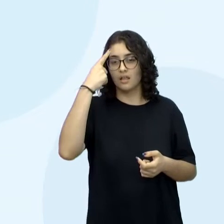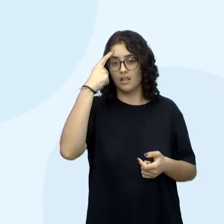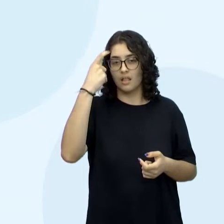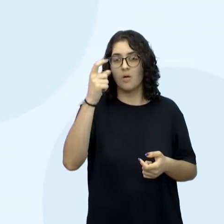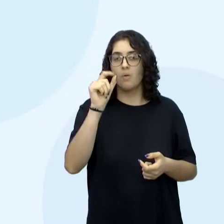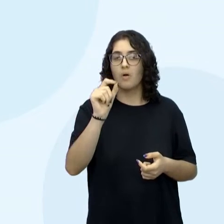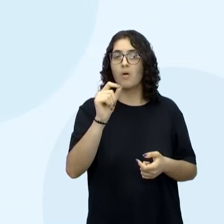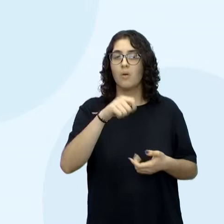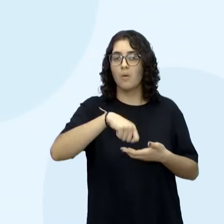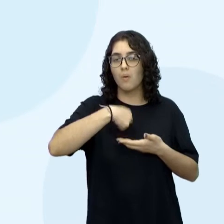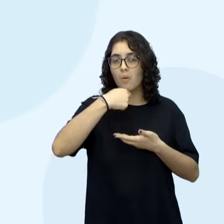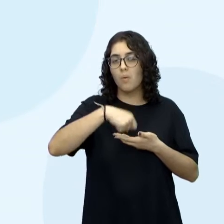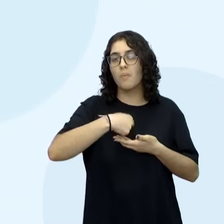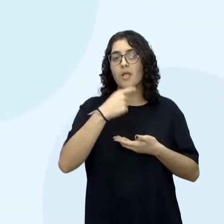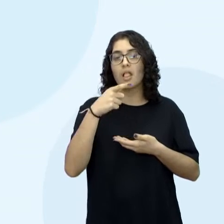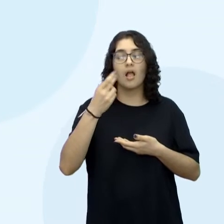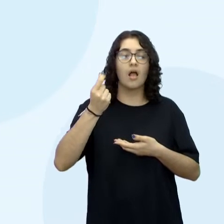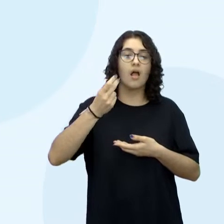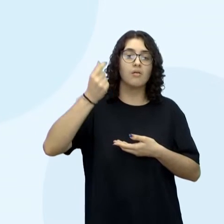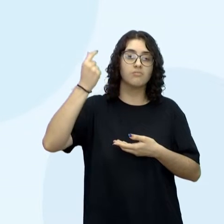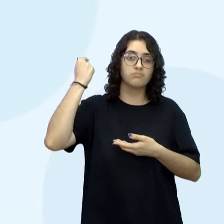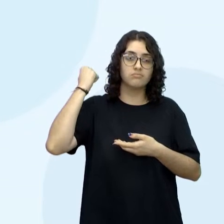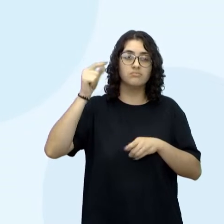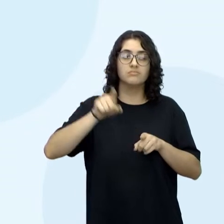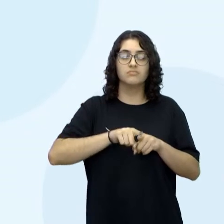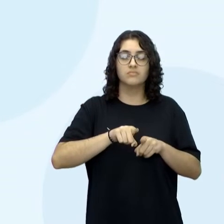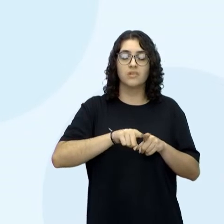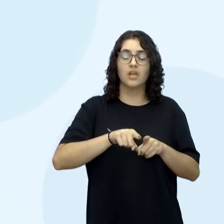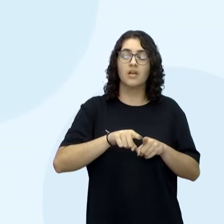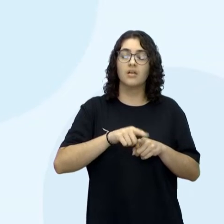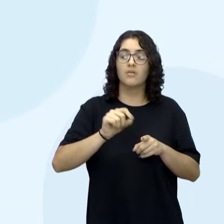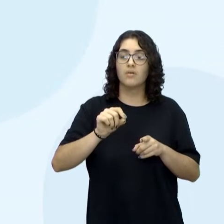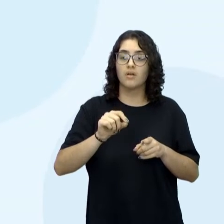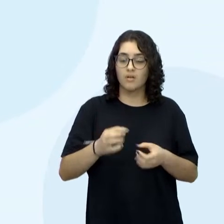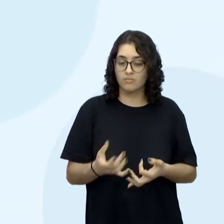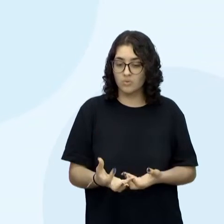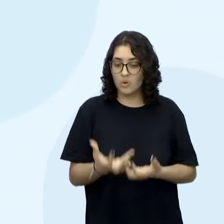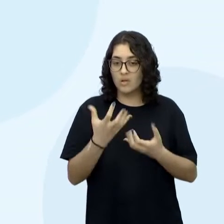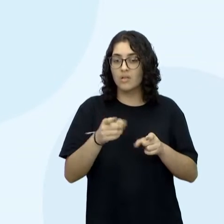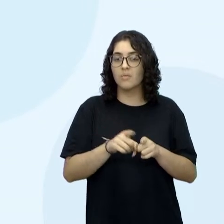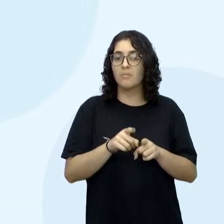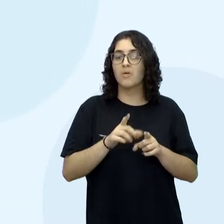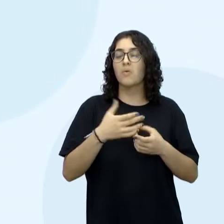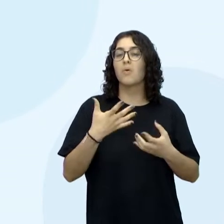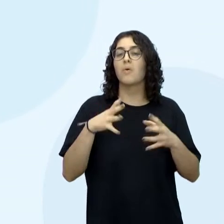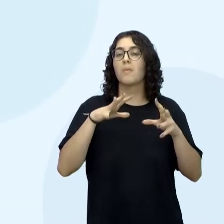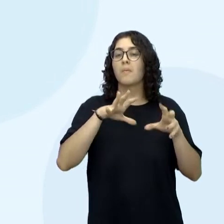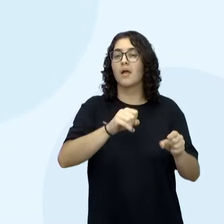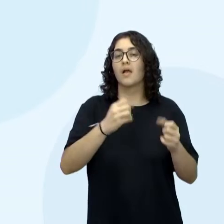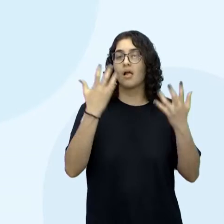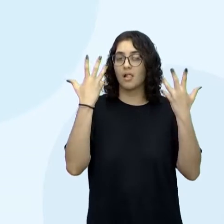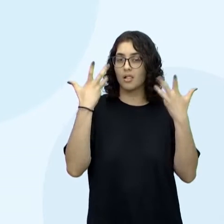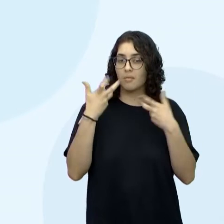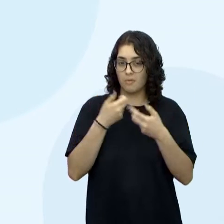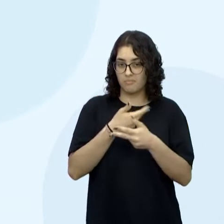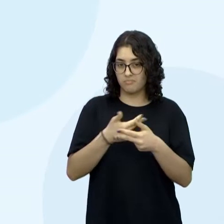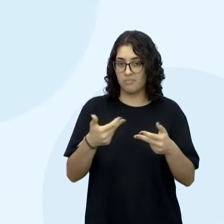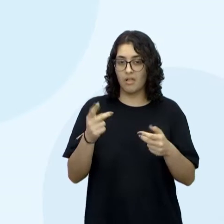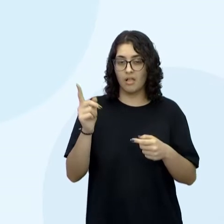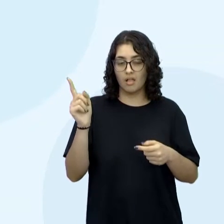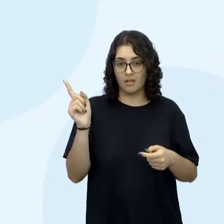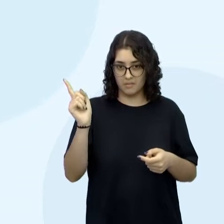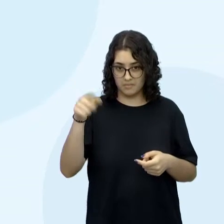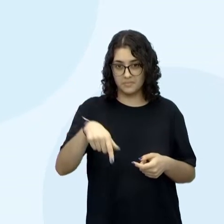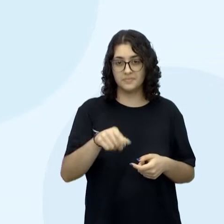do que eles comiam nessa época, o que era plantado, que animais eles caçavam, ou seja, como era